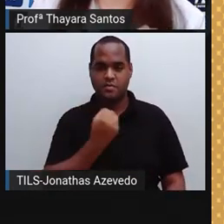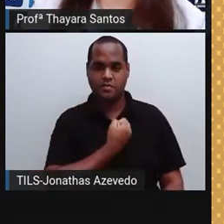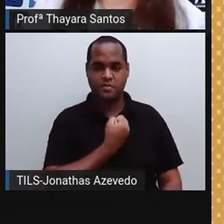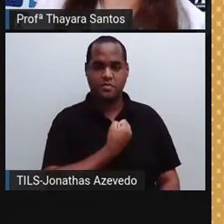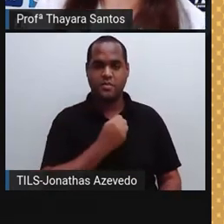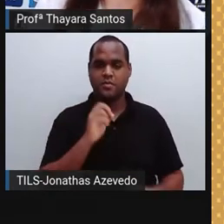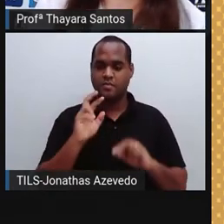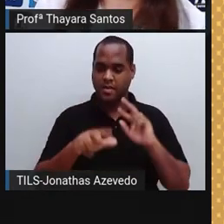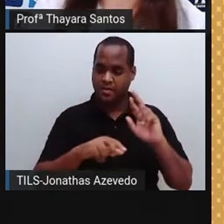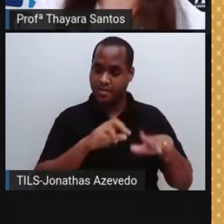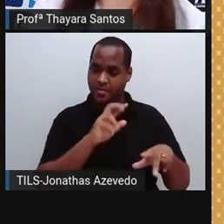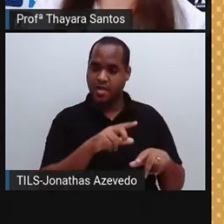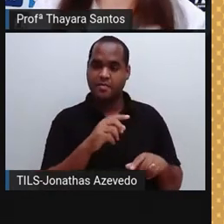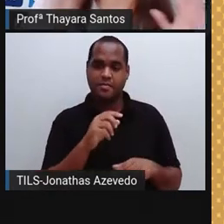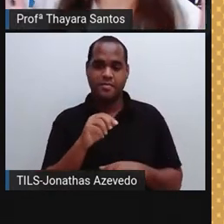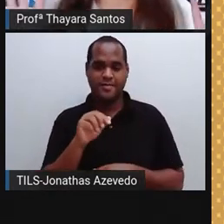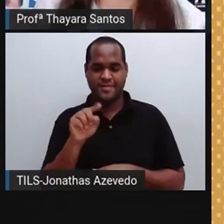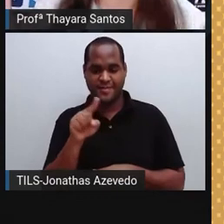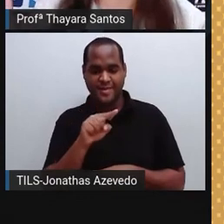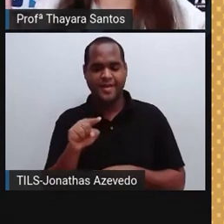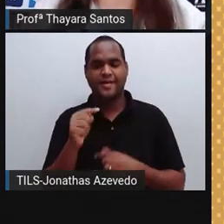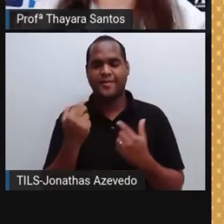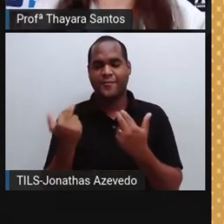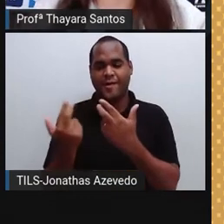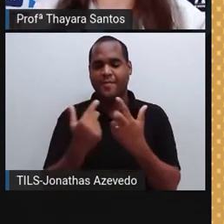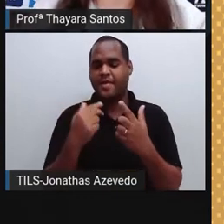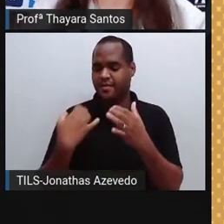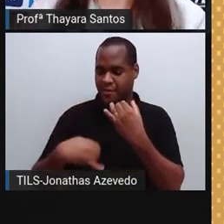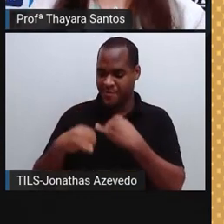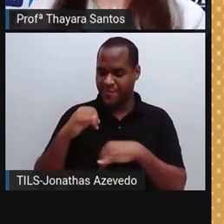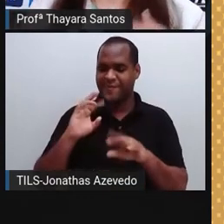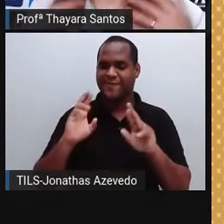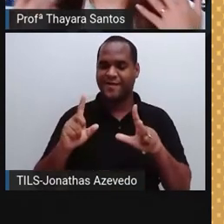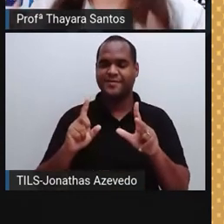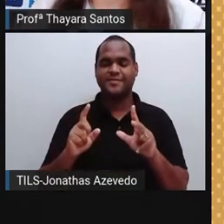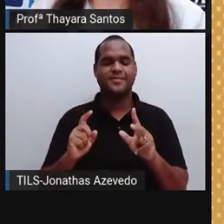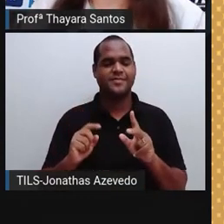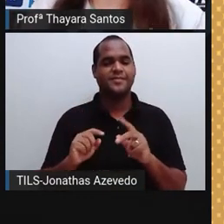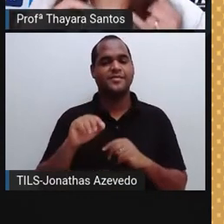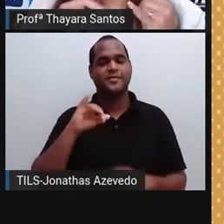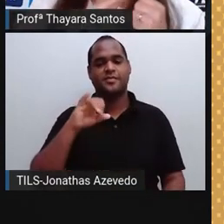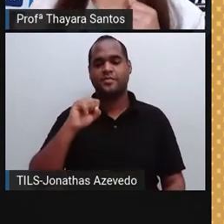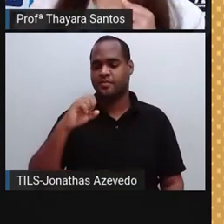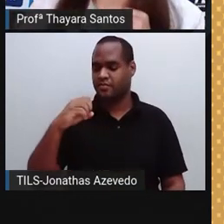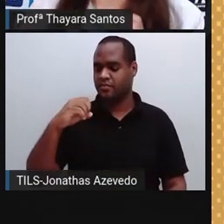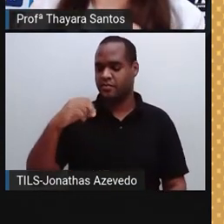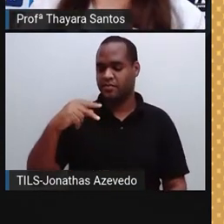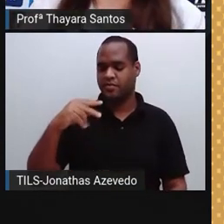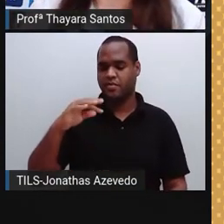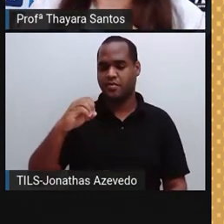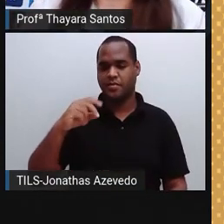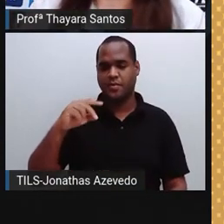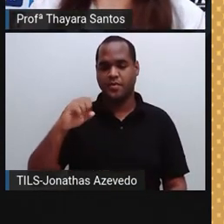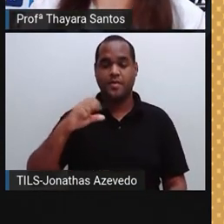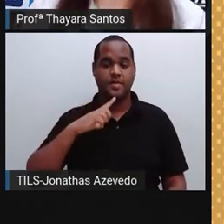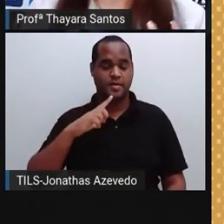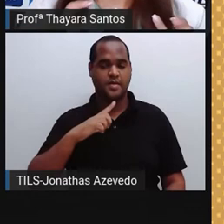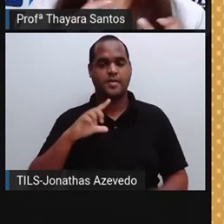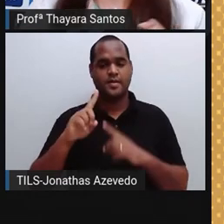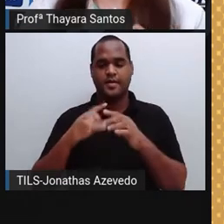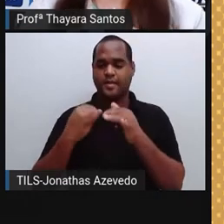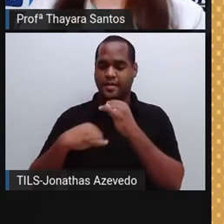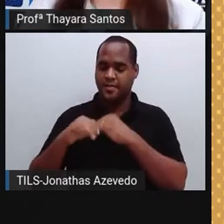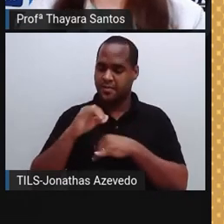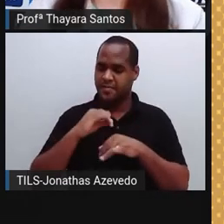mas têm o mesmo número de massa. E eles são de elementos químicos diferentes. E os isótopos, eles são do mesmo elemento químico